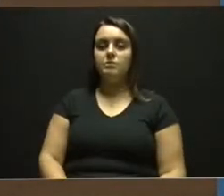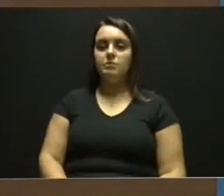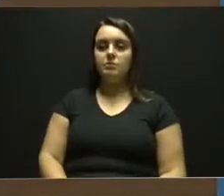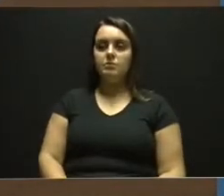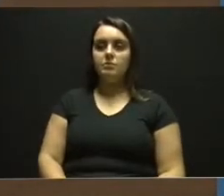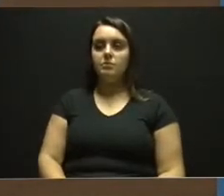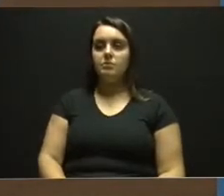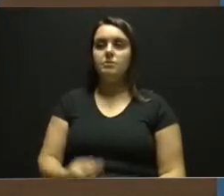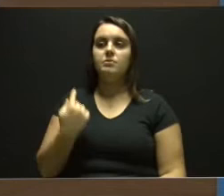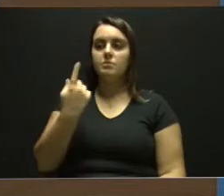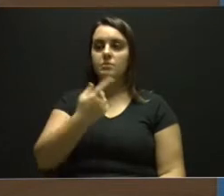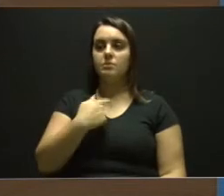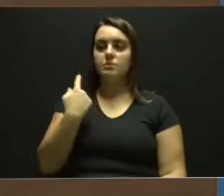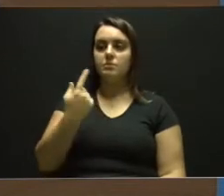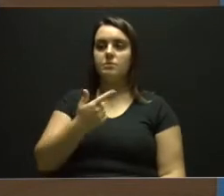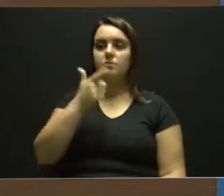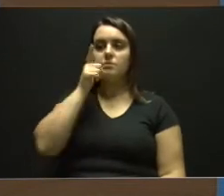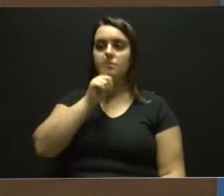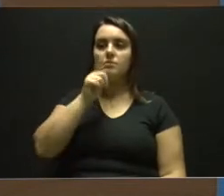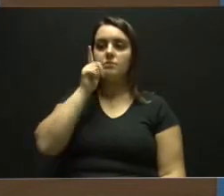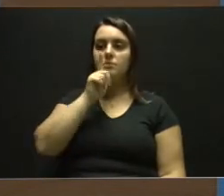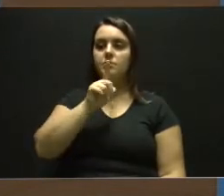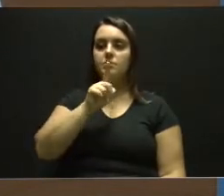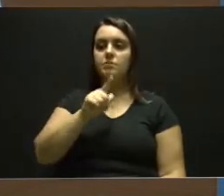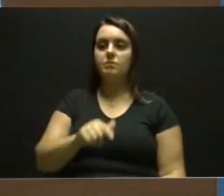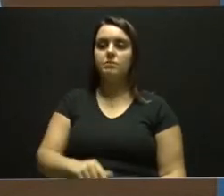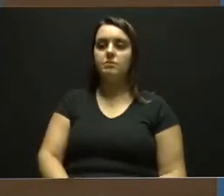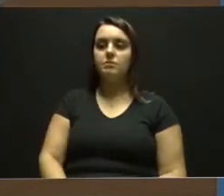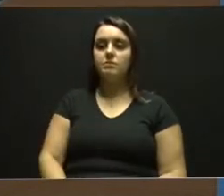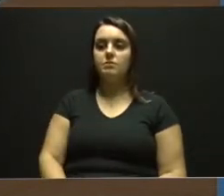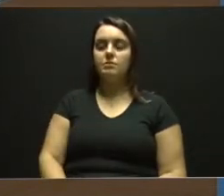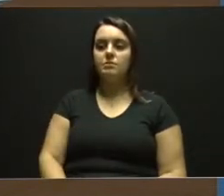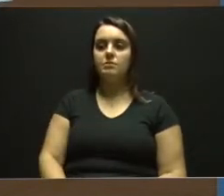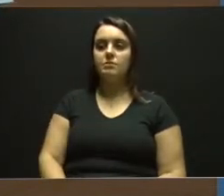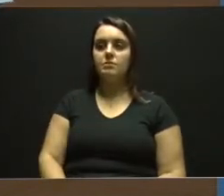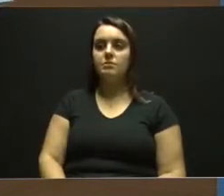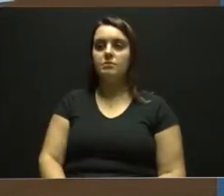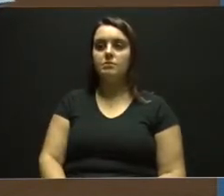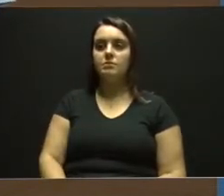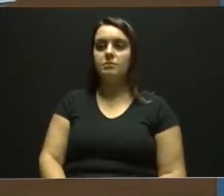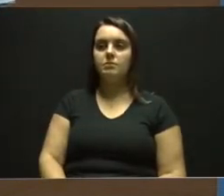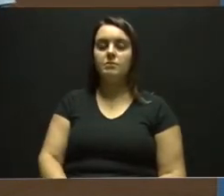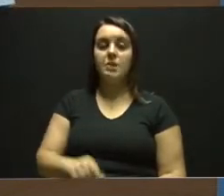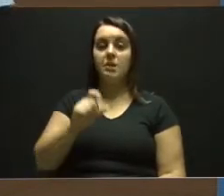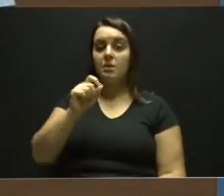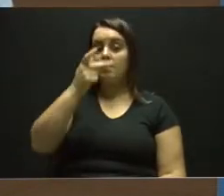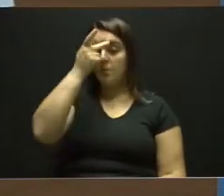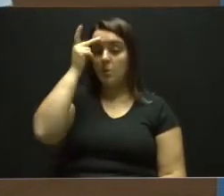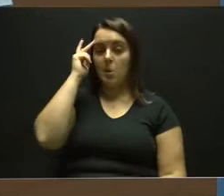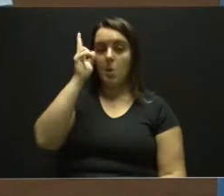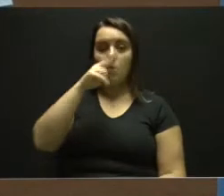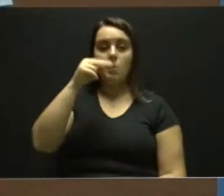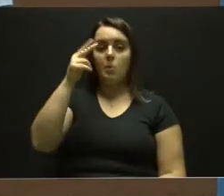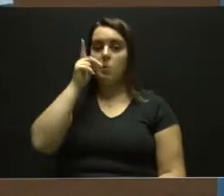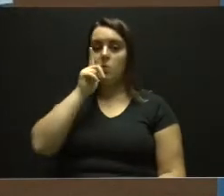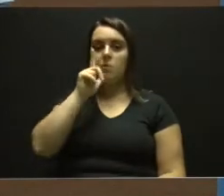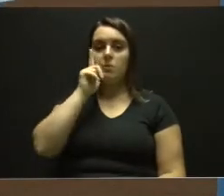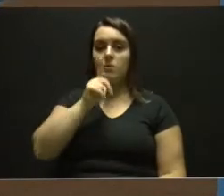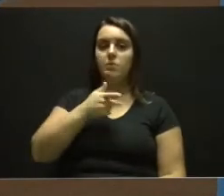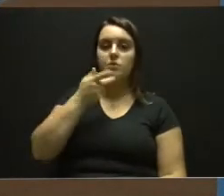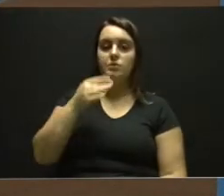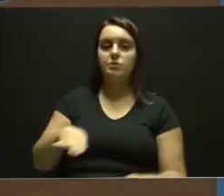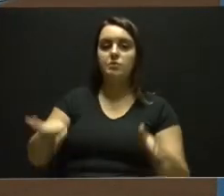gente está conseguindo que hoje uma pessoa de cor nunca teve oportunidade chegar a falar né